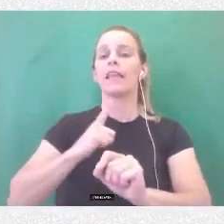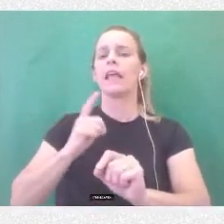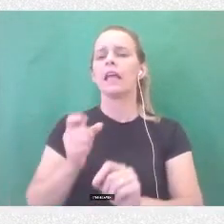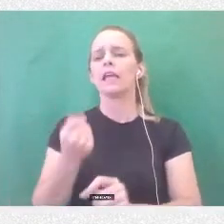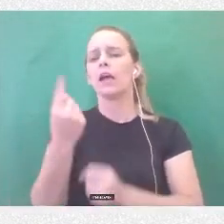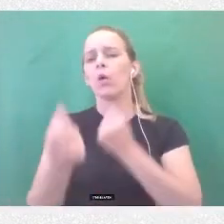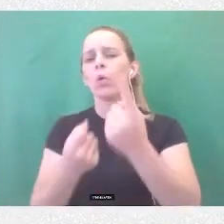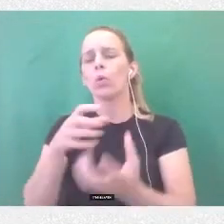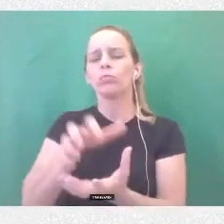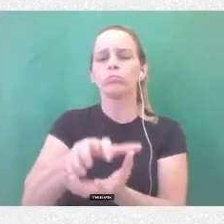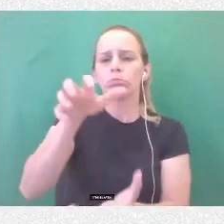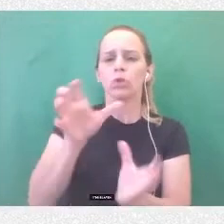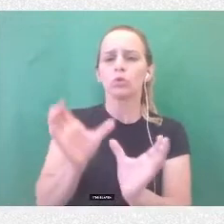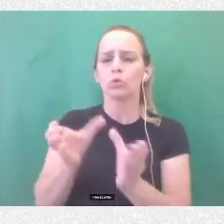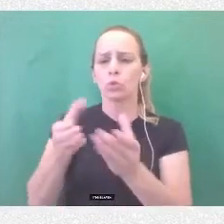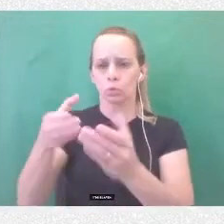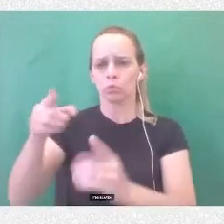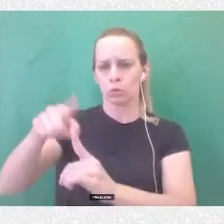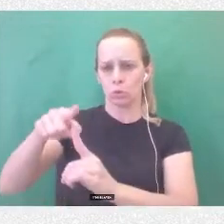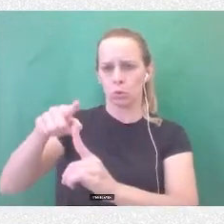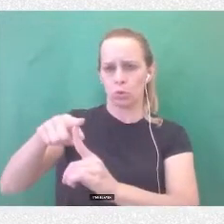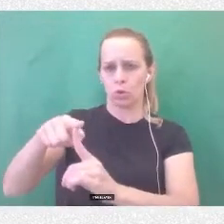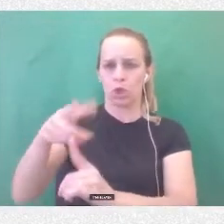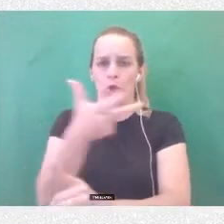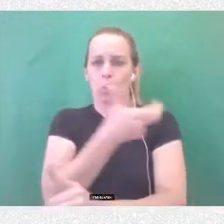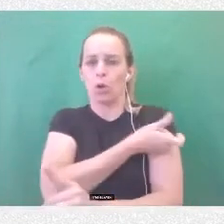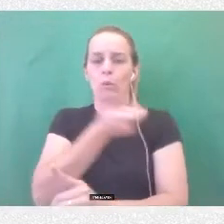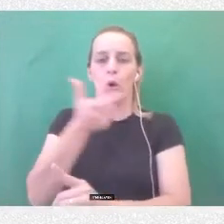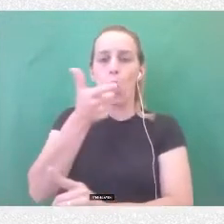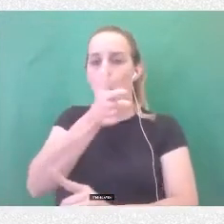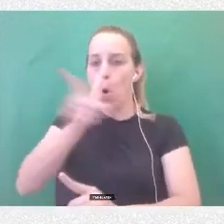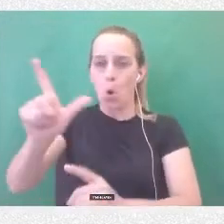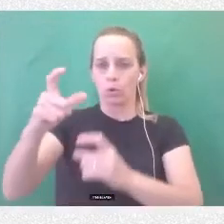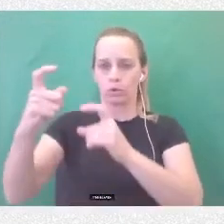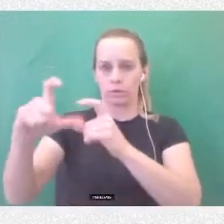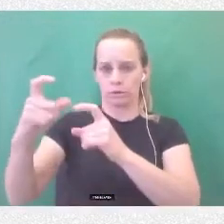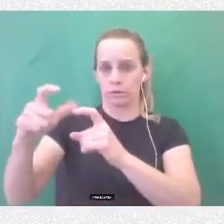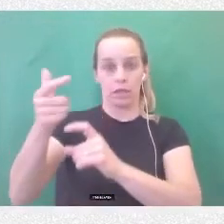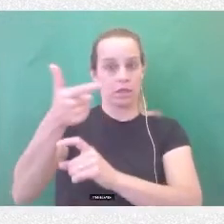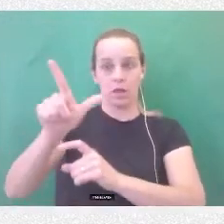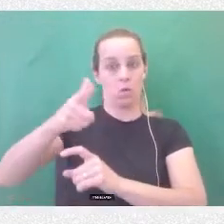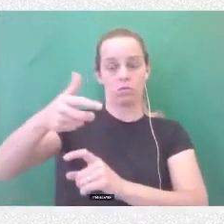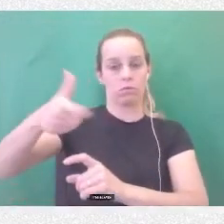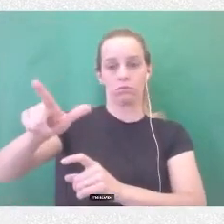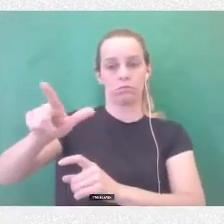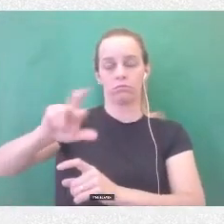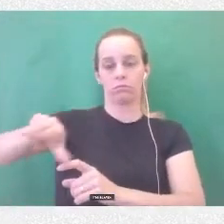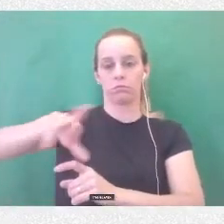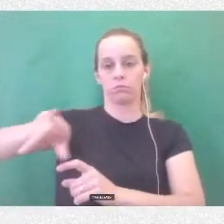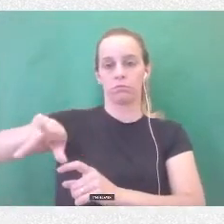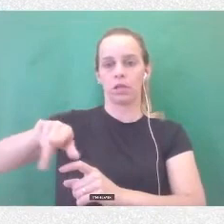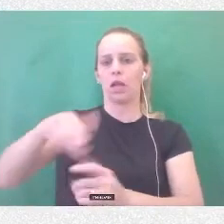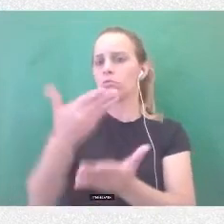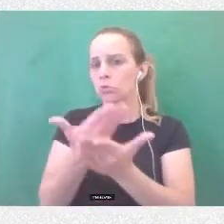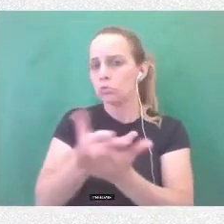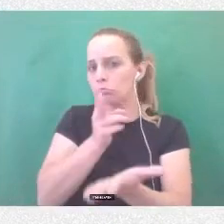exemplo, da população de Toledo que tenha tomado outra vacina sem ser Pfizer? Isso será levado em consideração no estudo? Em